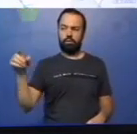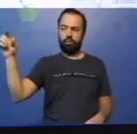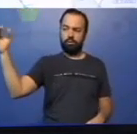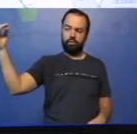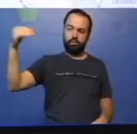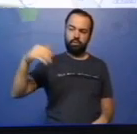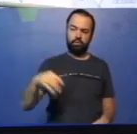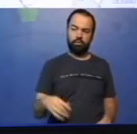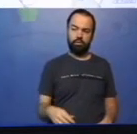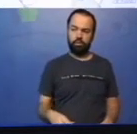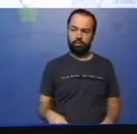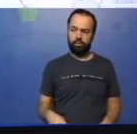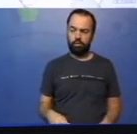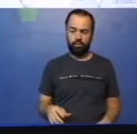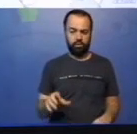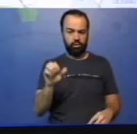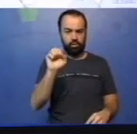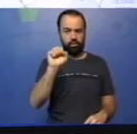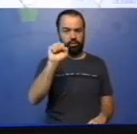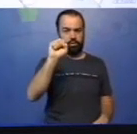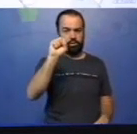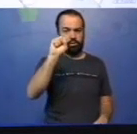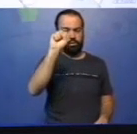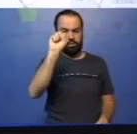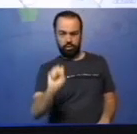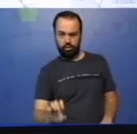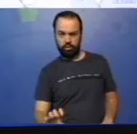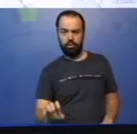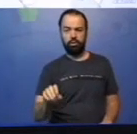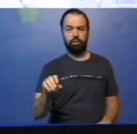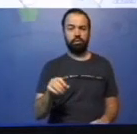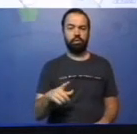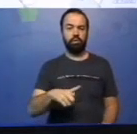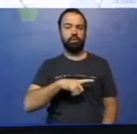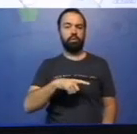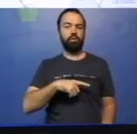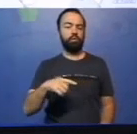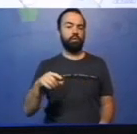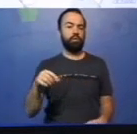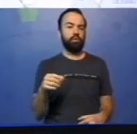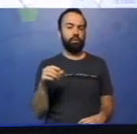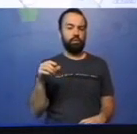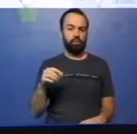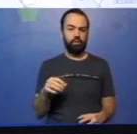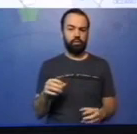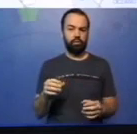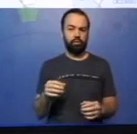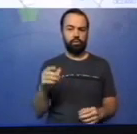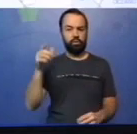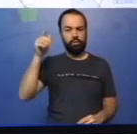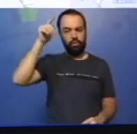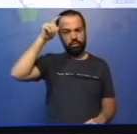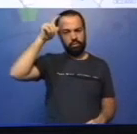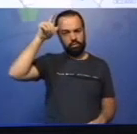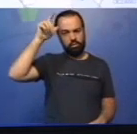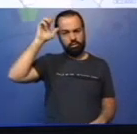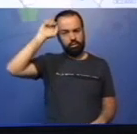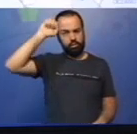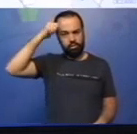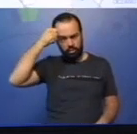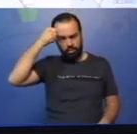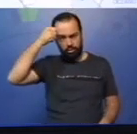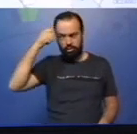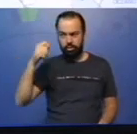pessoas. No sul, há uma presença maior de negros, culturas tribais, e aproximadamente aí